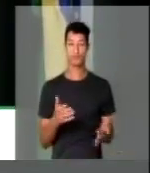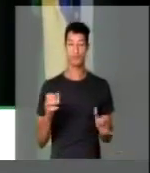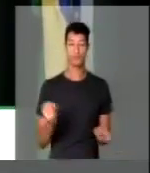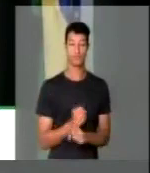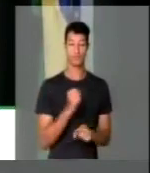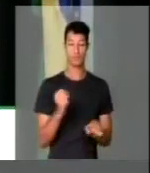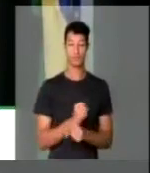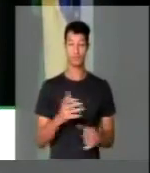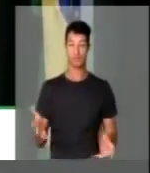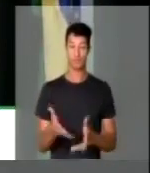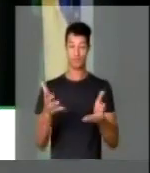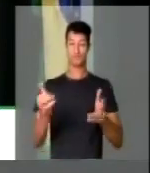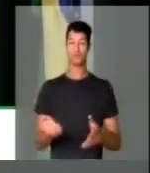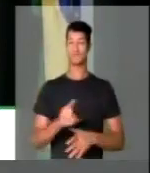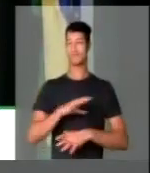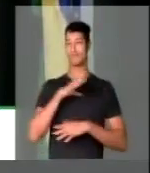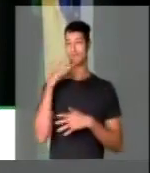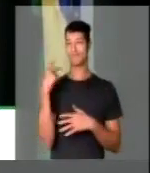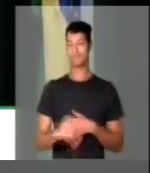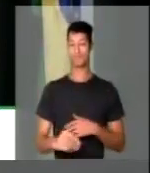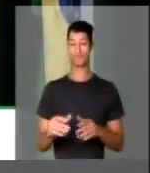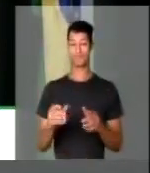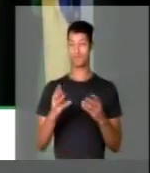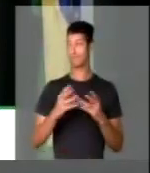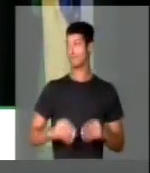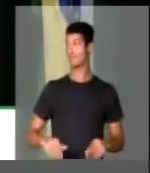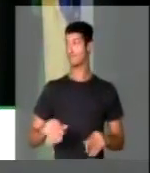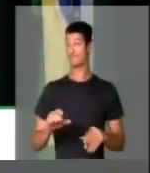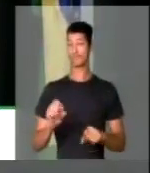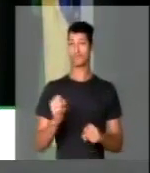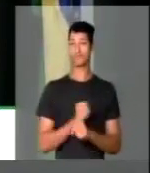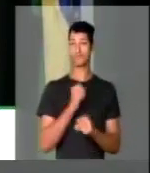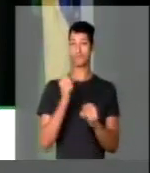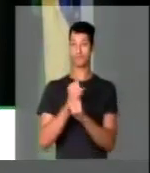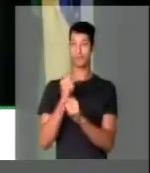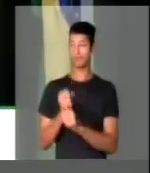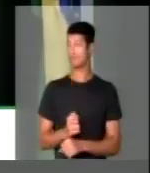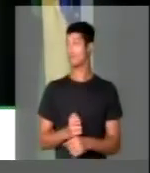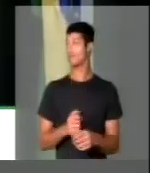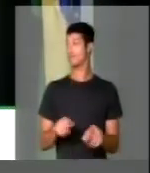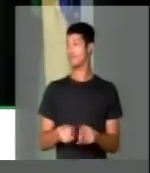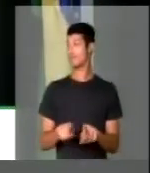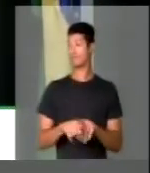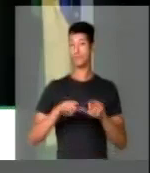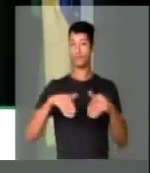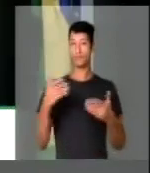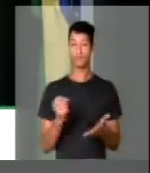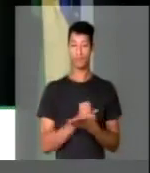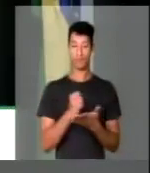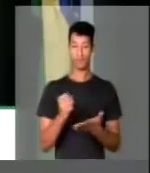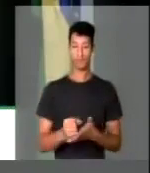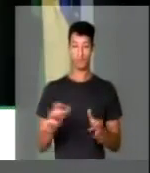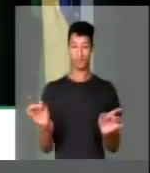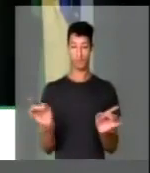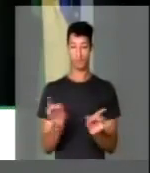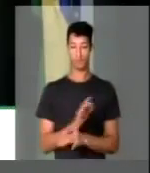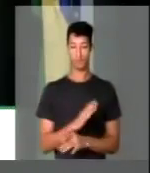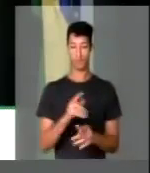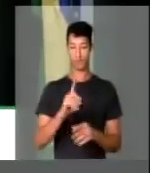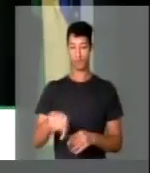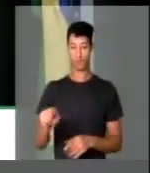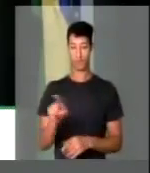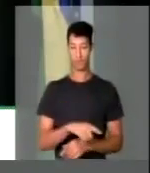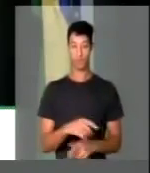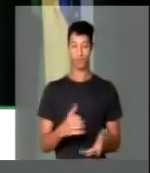obra, amargaram o prejuízo. As construtoras, quando o contrato terminou, foi